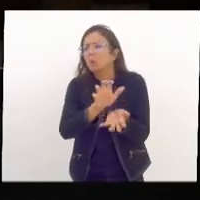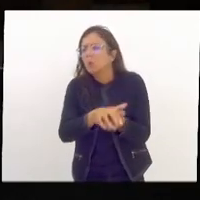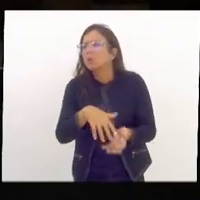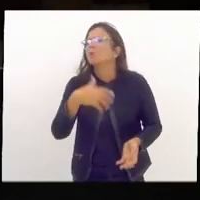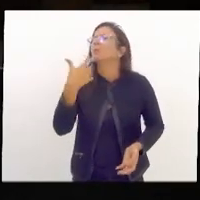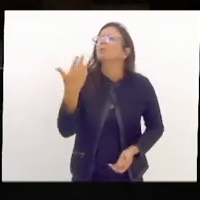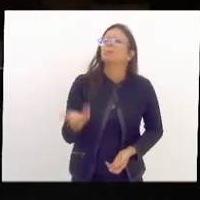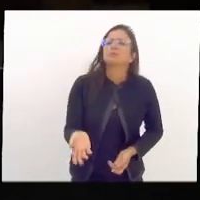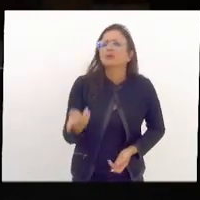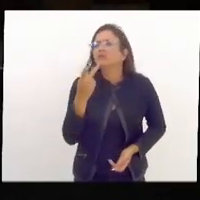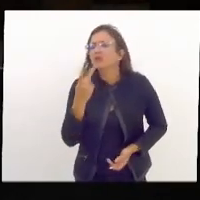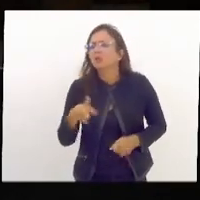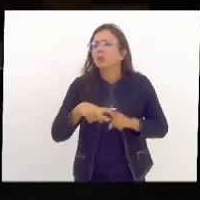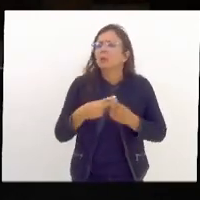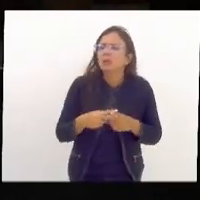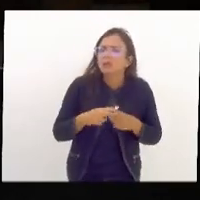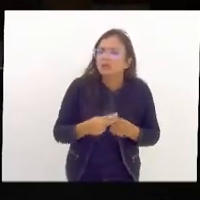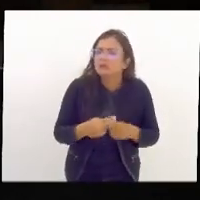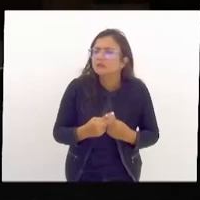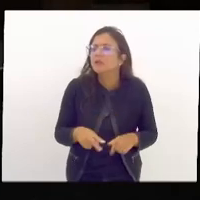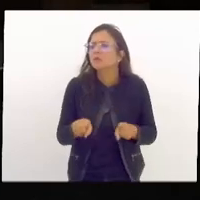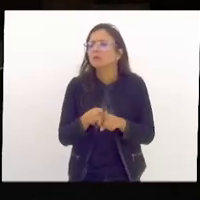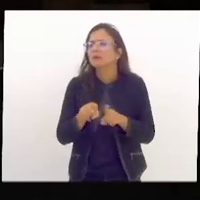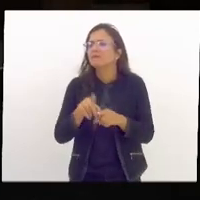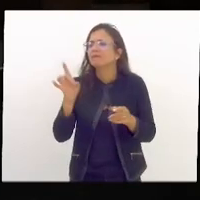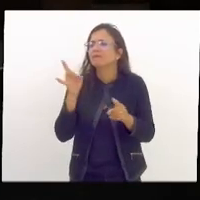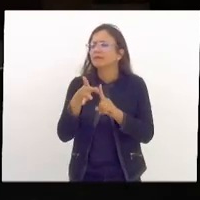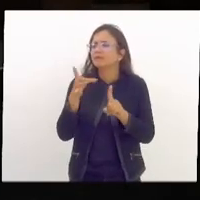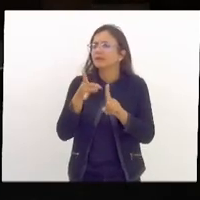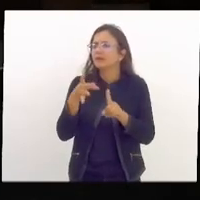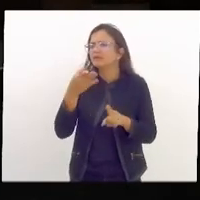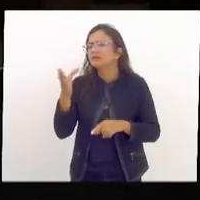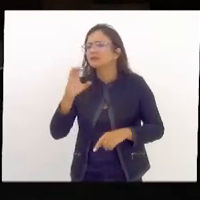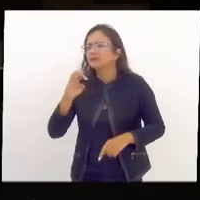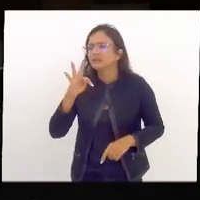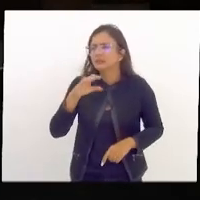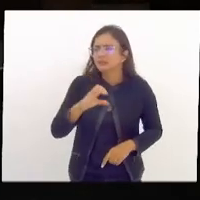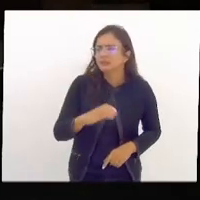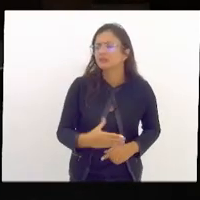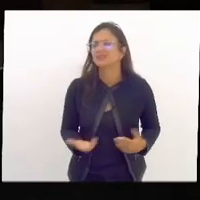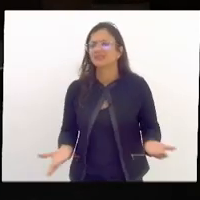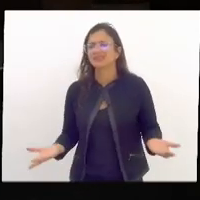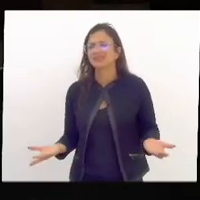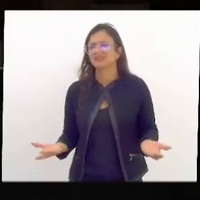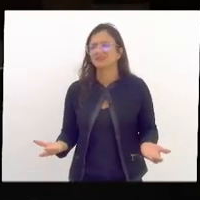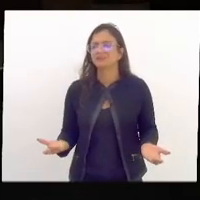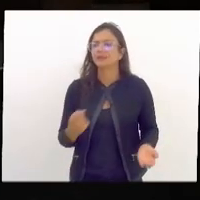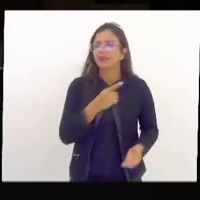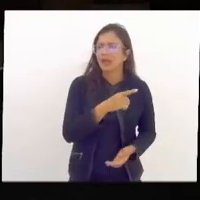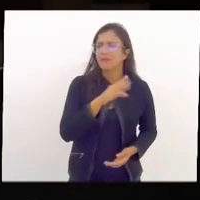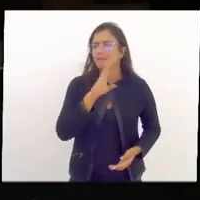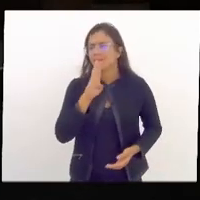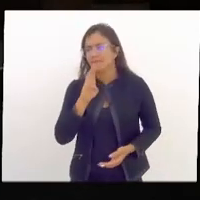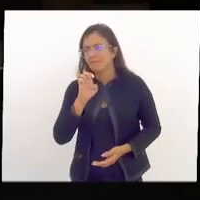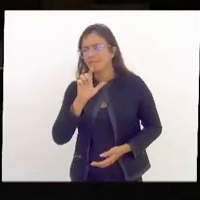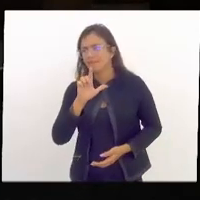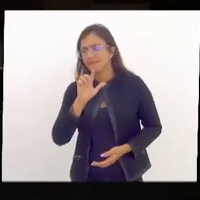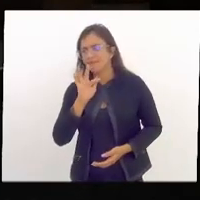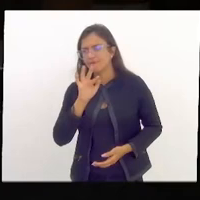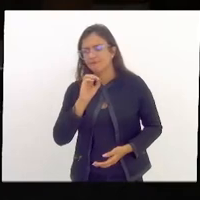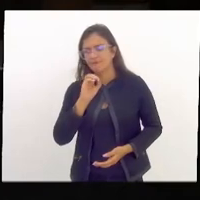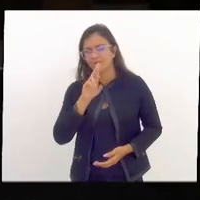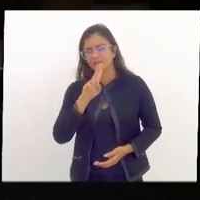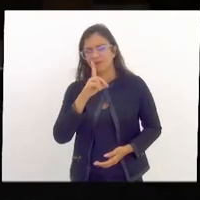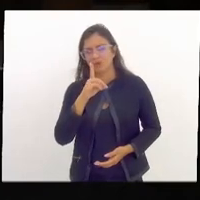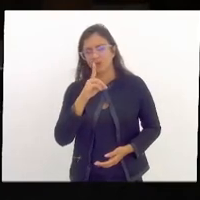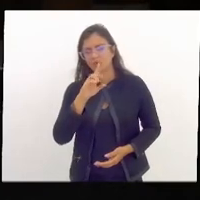vem manutenção e blindagem de unidade CTC. Aí vem ramal Belfort Roxo, R$ 664.000. No